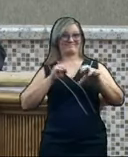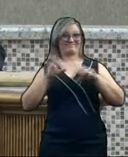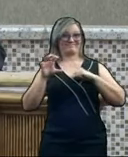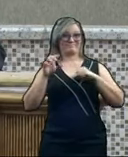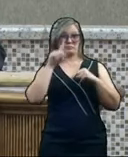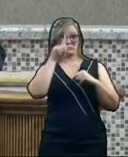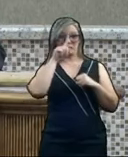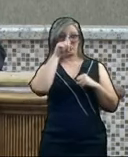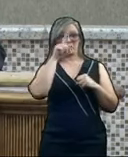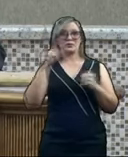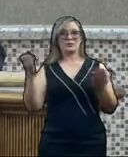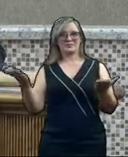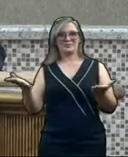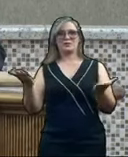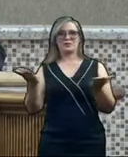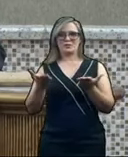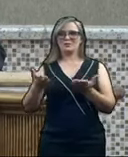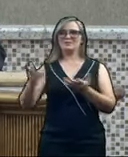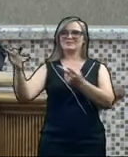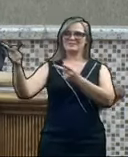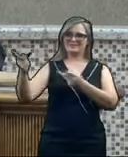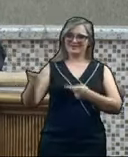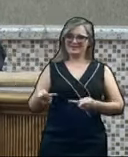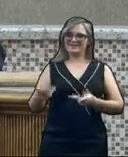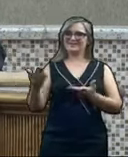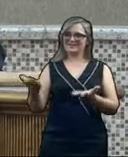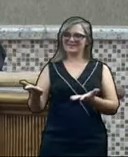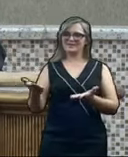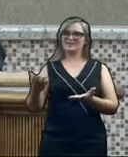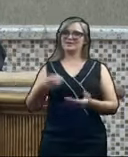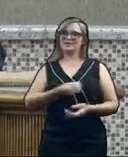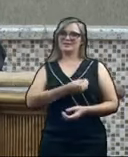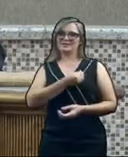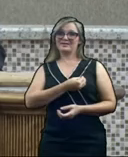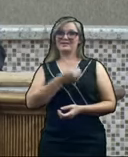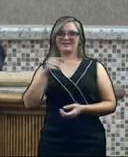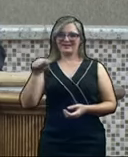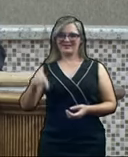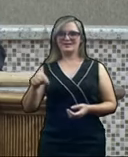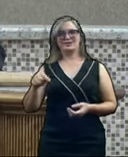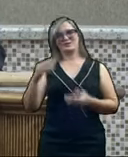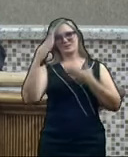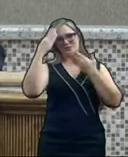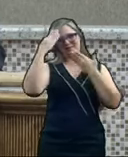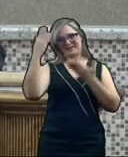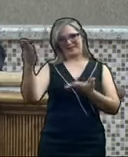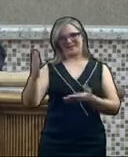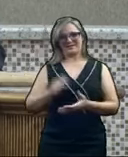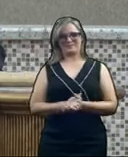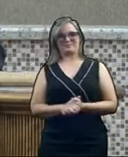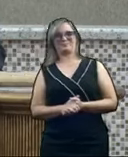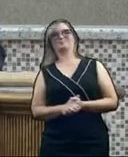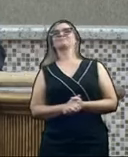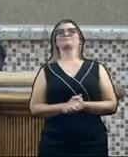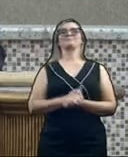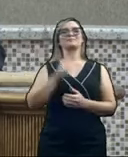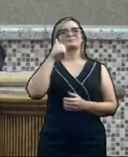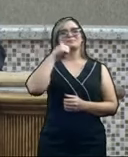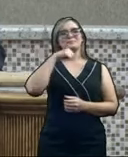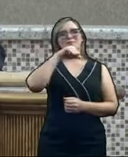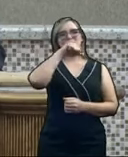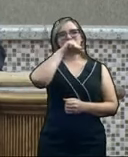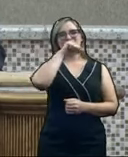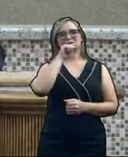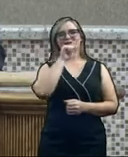Prestige aqui nessa noite fico muito feliz pai com a sua presença aqui nesse momento minha mãe tá lá na cantina ajudando a